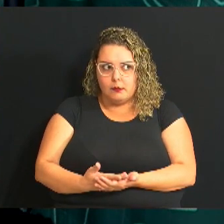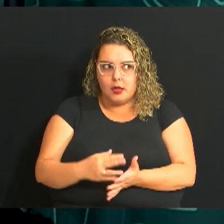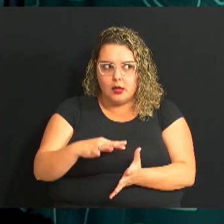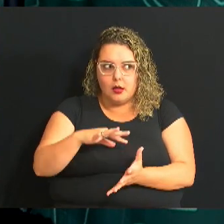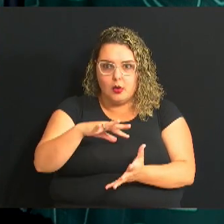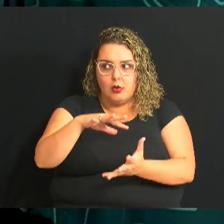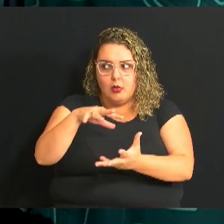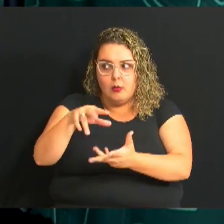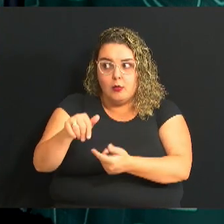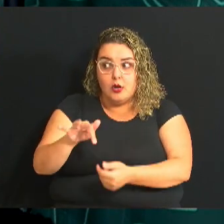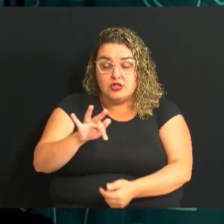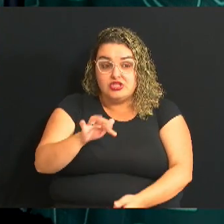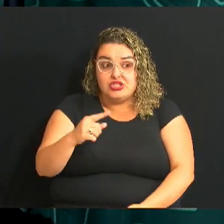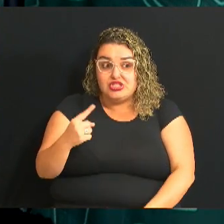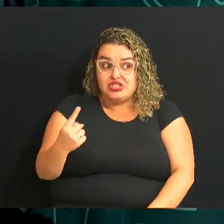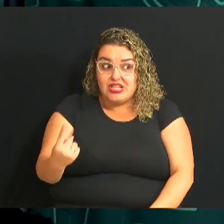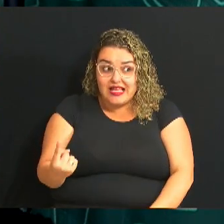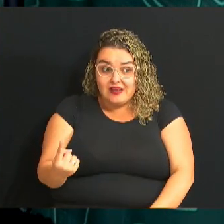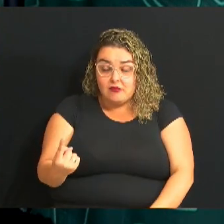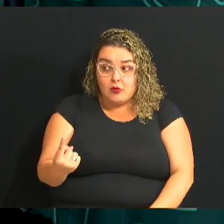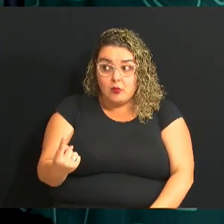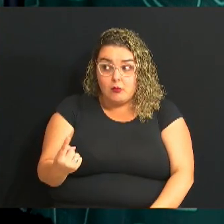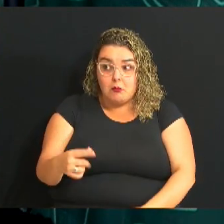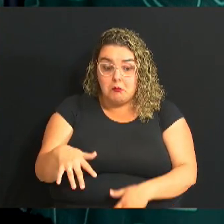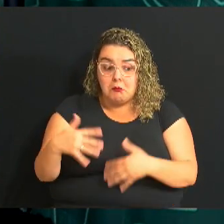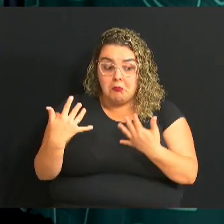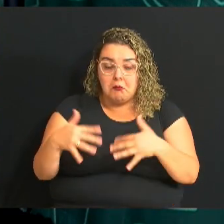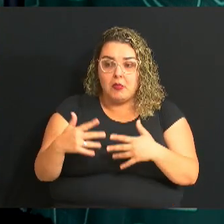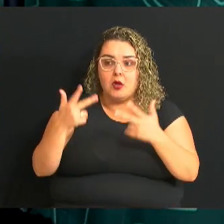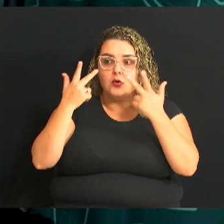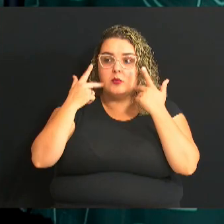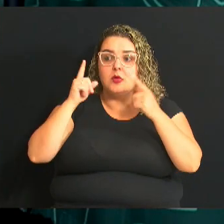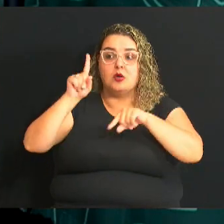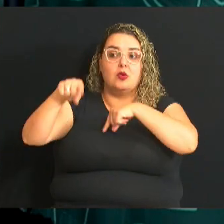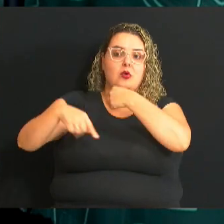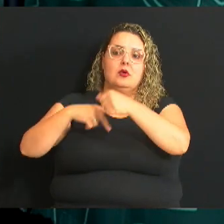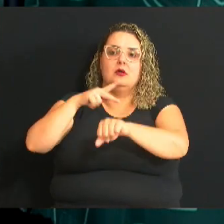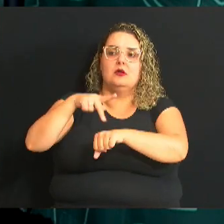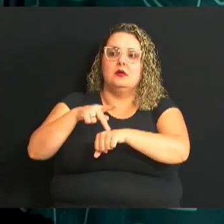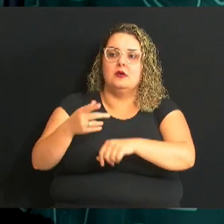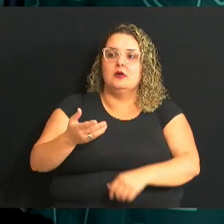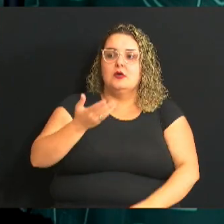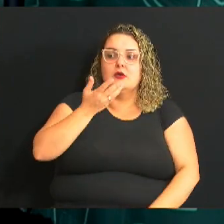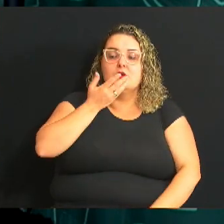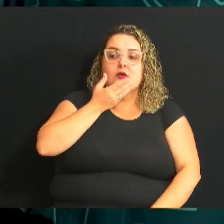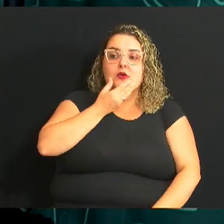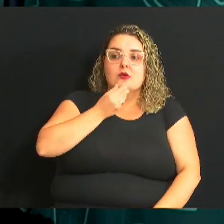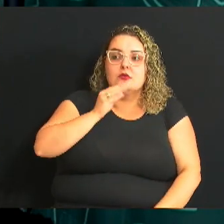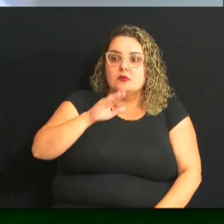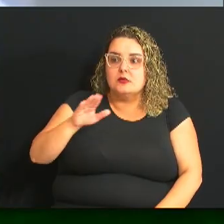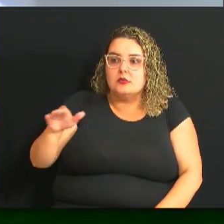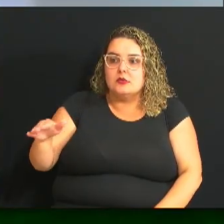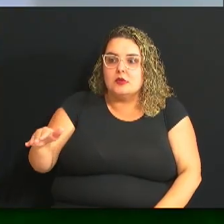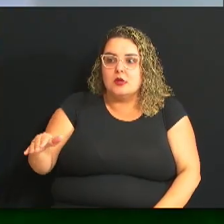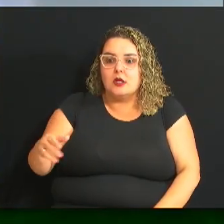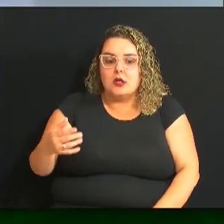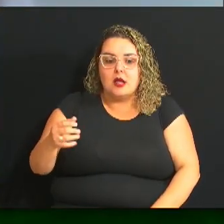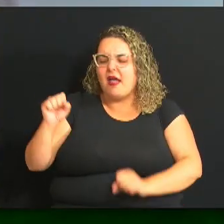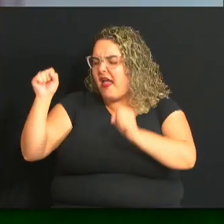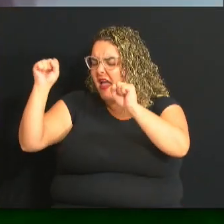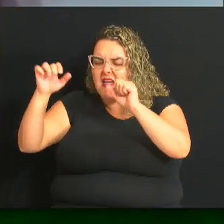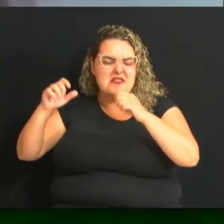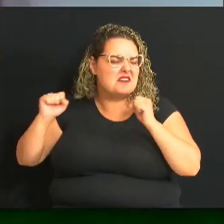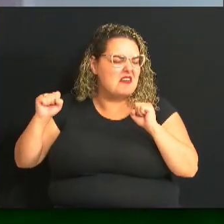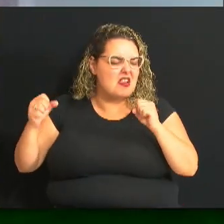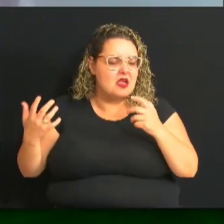Fórmula 1, geralmente é em outro país, então, enquanto os meninos estavam tudo comemorando, eu pensando, meu Deus, e agora como é que a gente vai